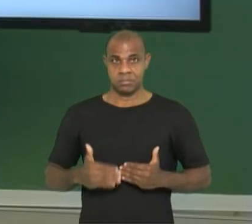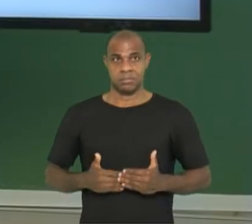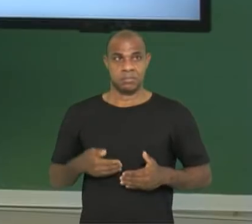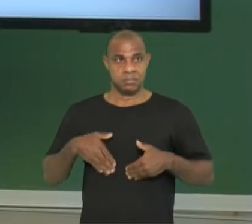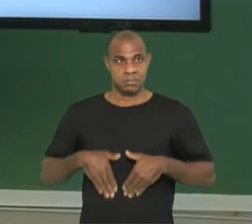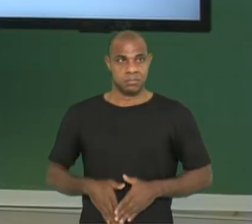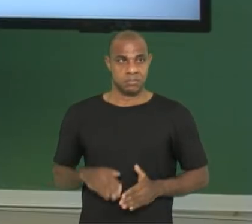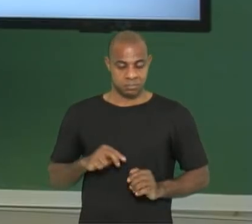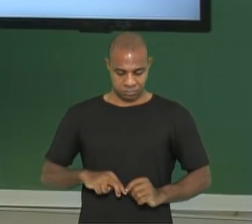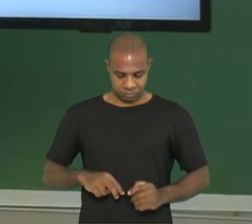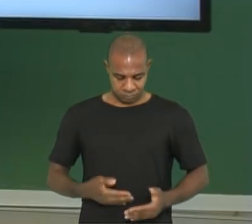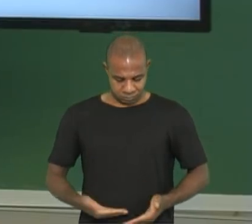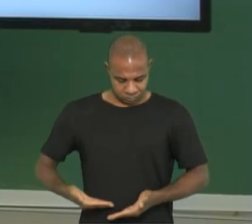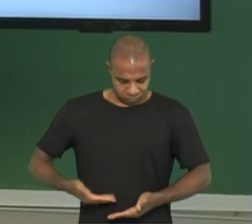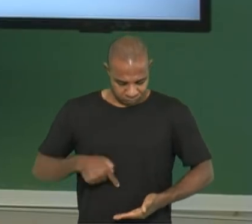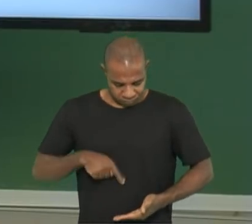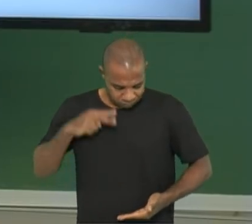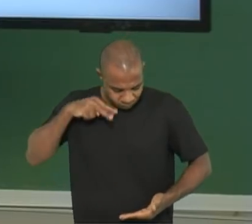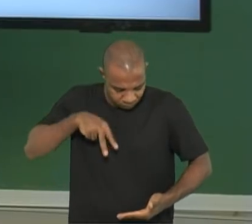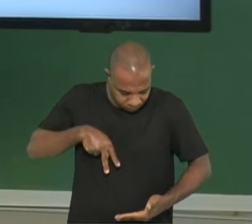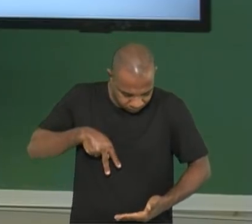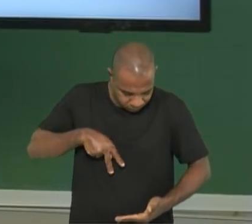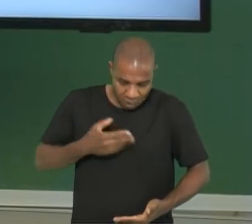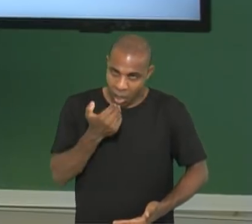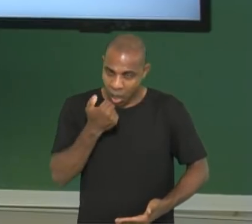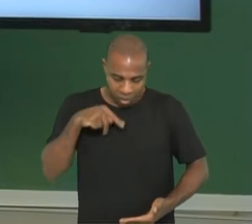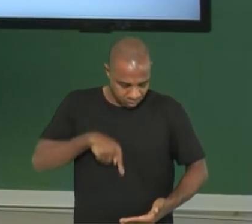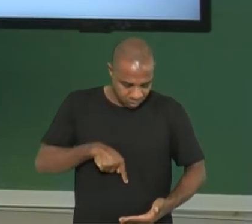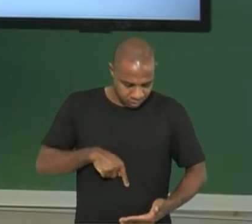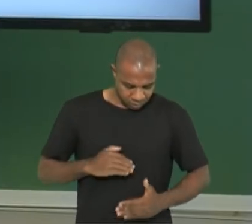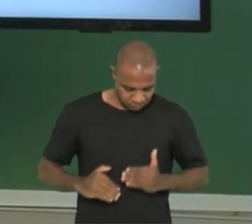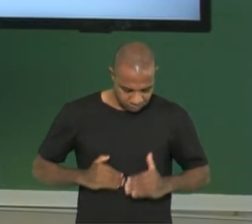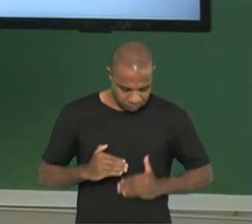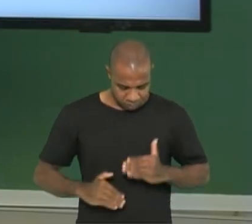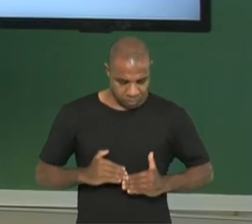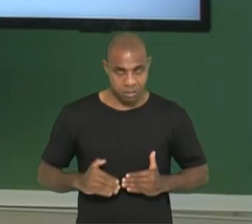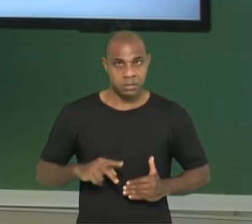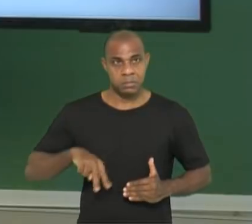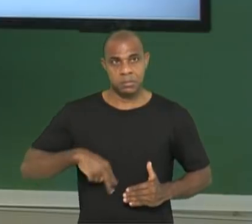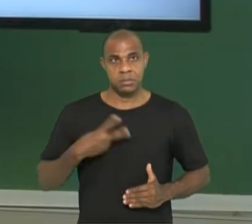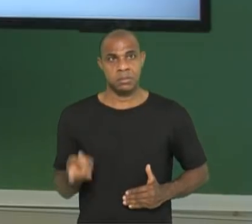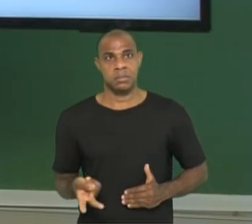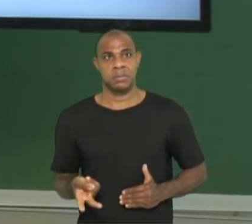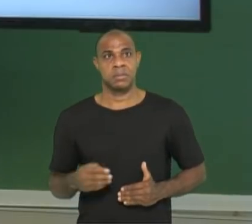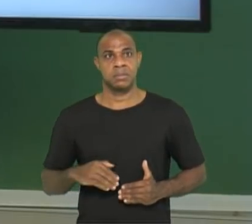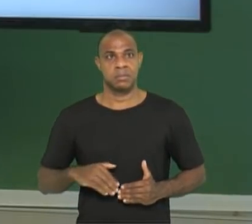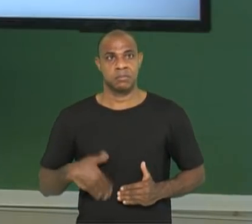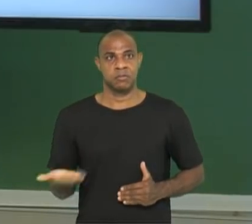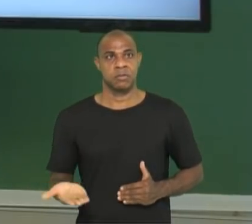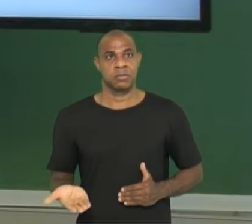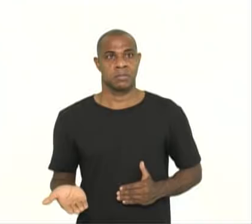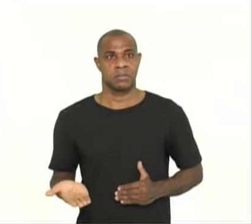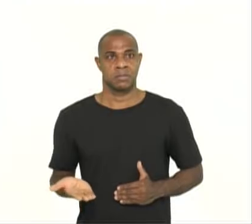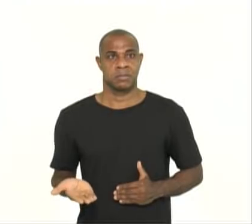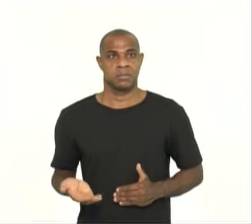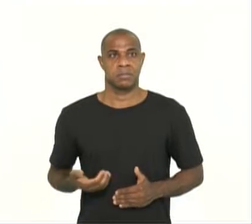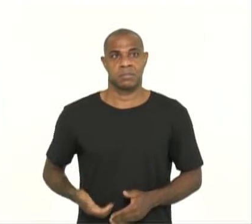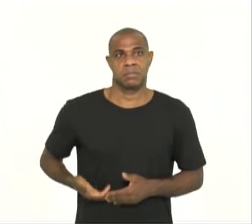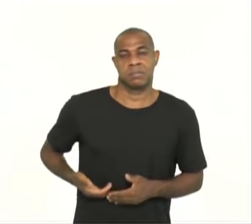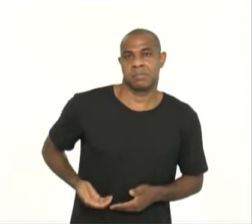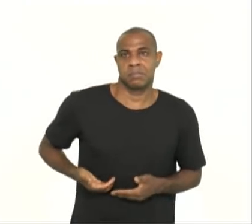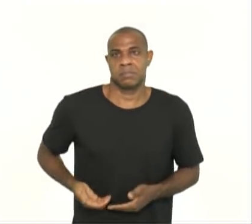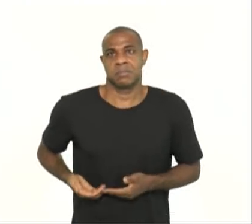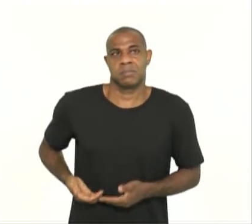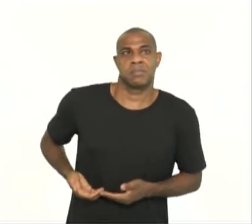sai, fica ali dentro do marsúpio, se alimenta e se desenvolve por um tempo. Depois eles ficam ali carregados pela